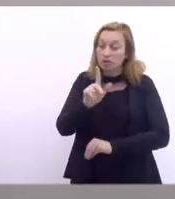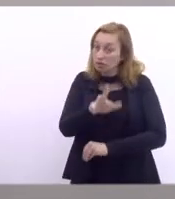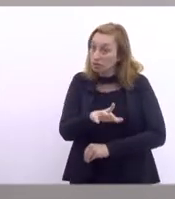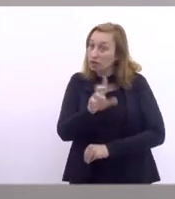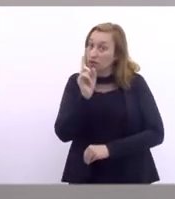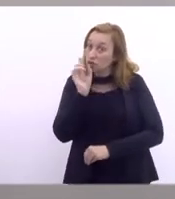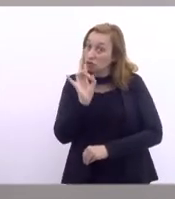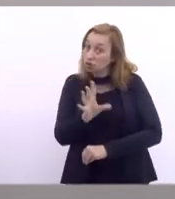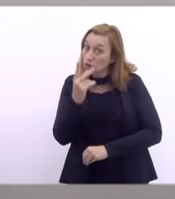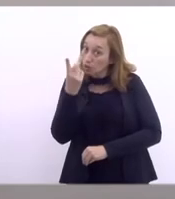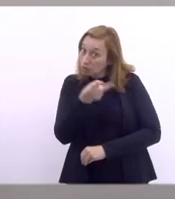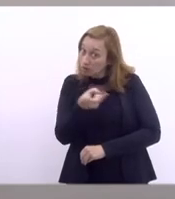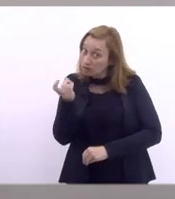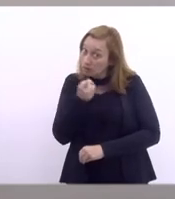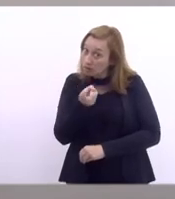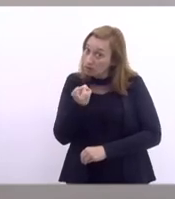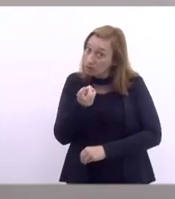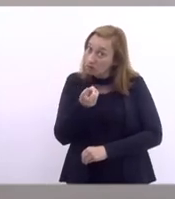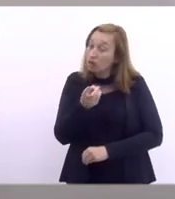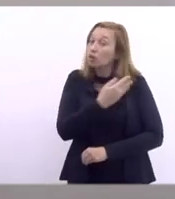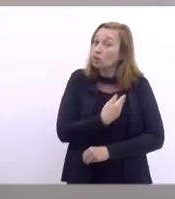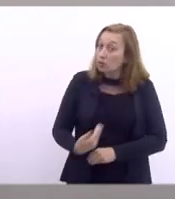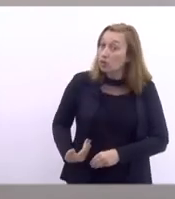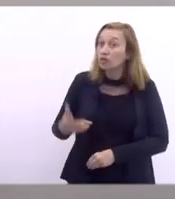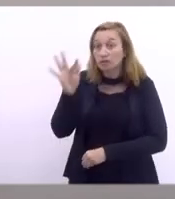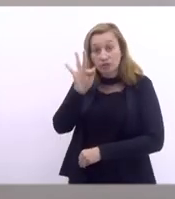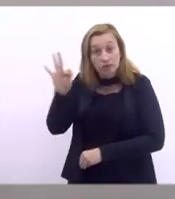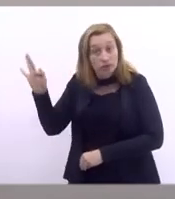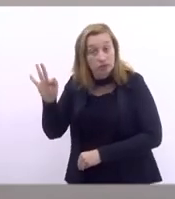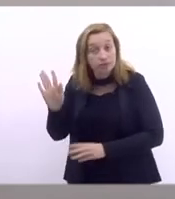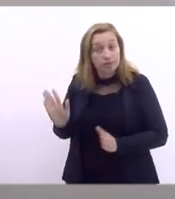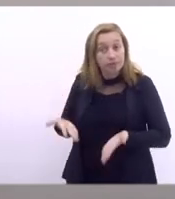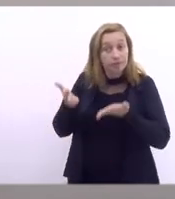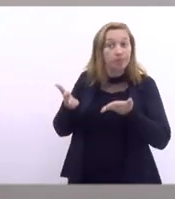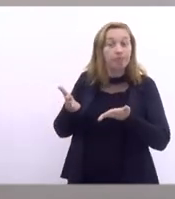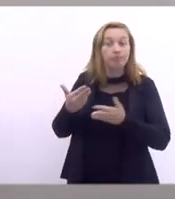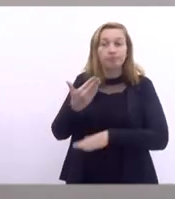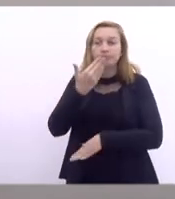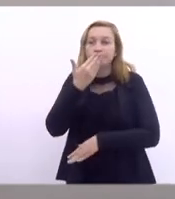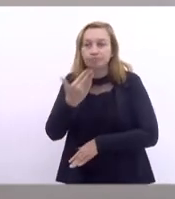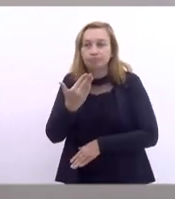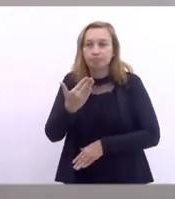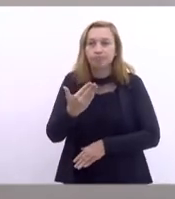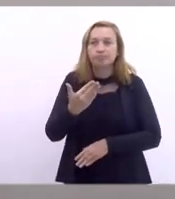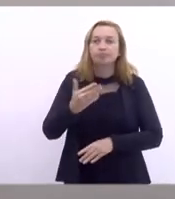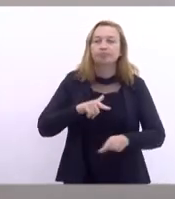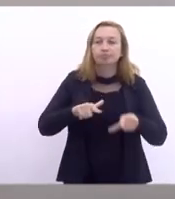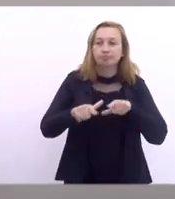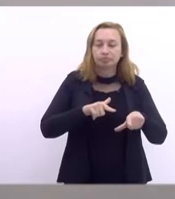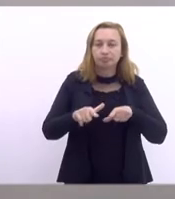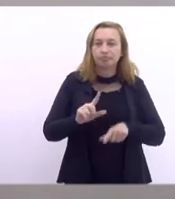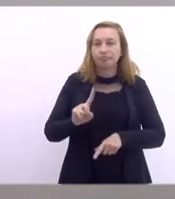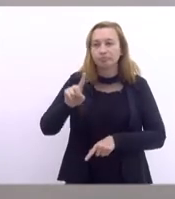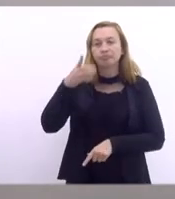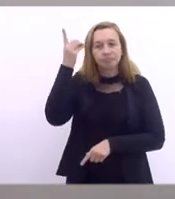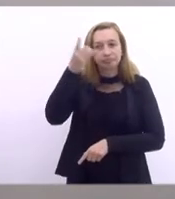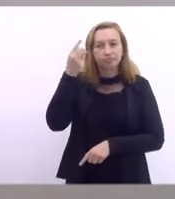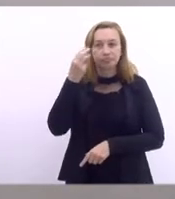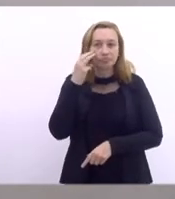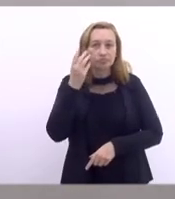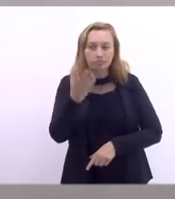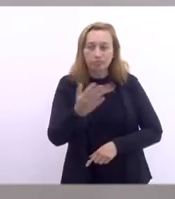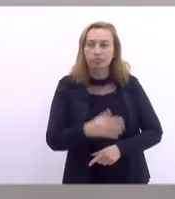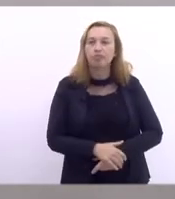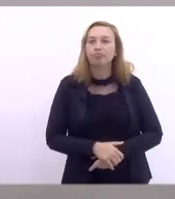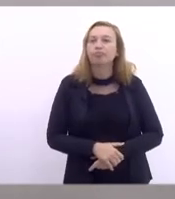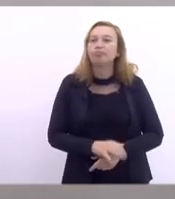só assinalando é como o governo federal incentivou esse tipo de operação Deputado Valdete por